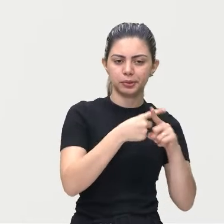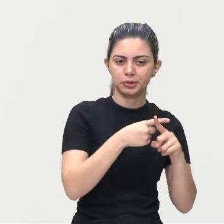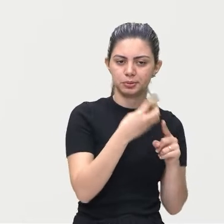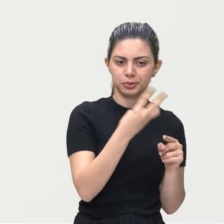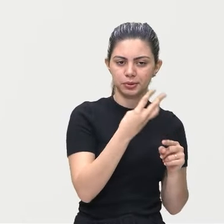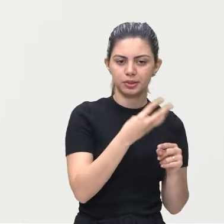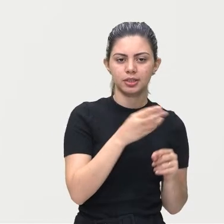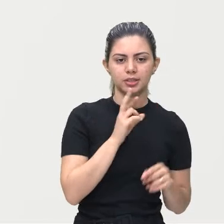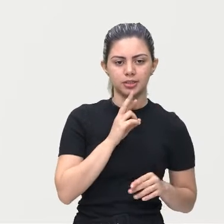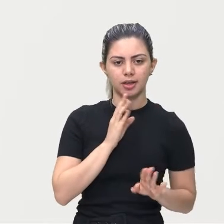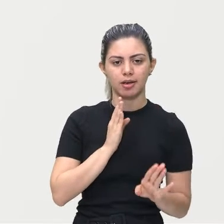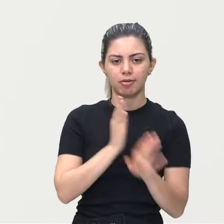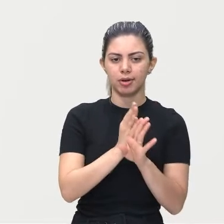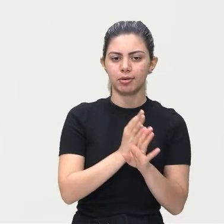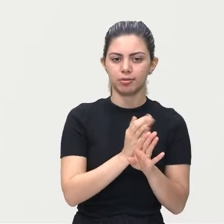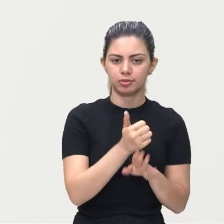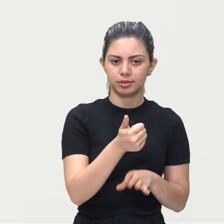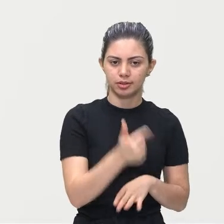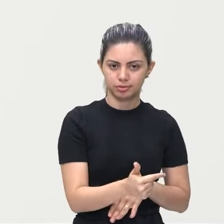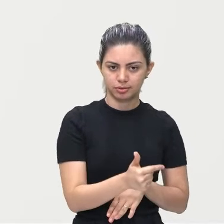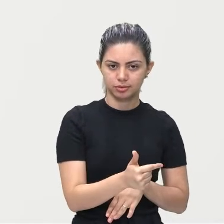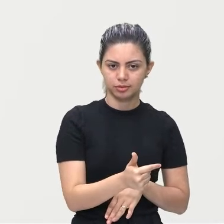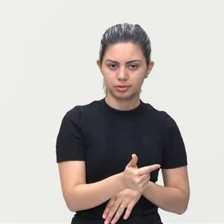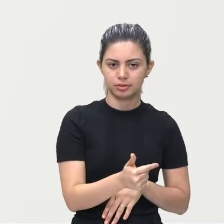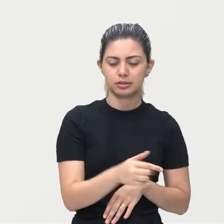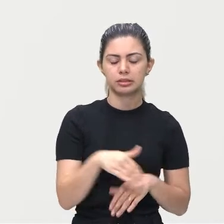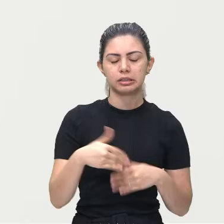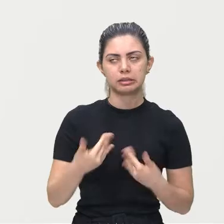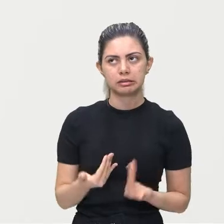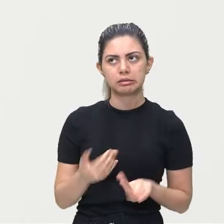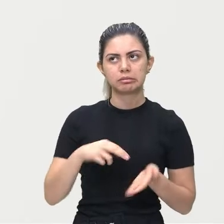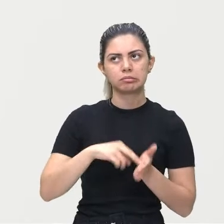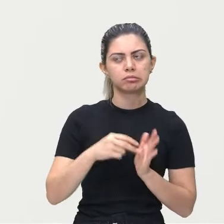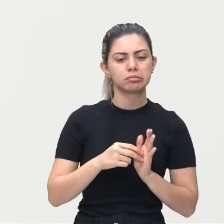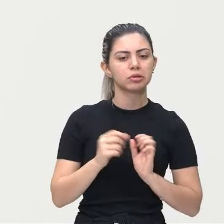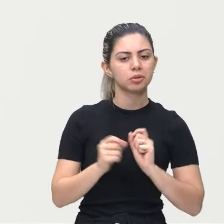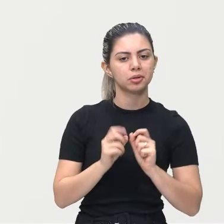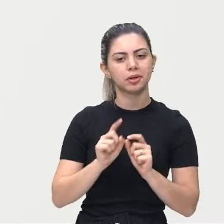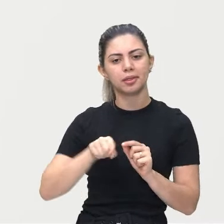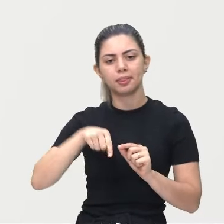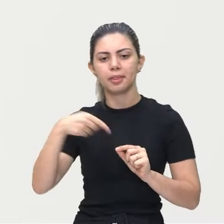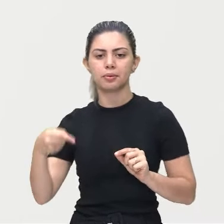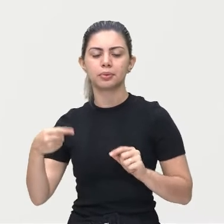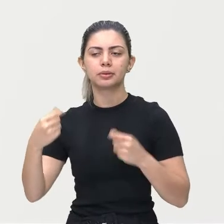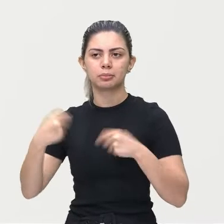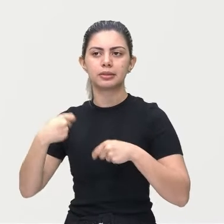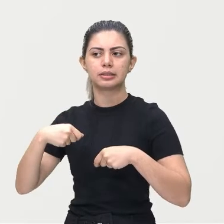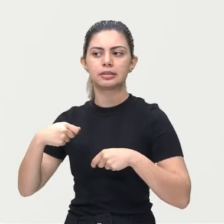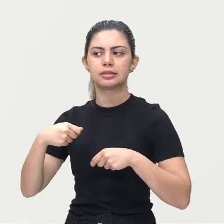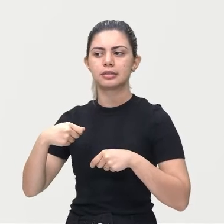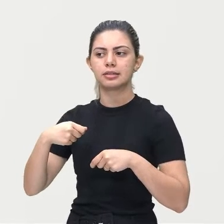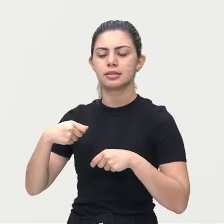eu cheguei ao denominador 12, então significa que essa outra eu vou ter que levar para 12. Você vai pensar em um